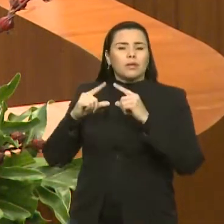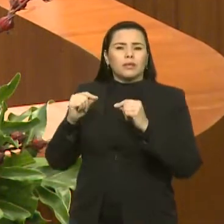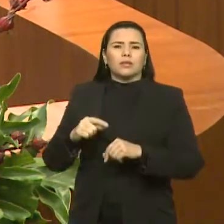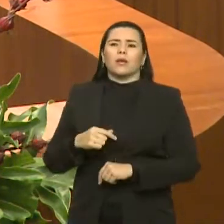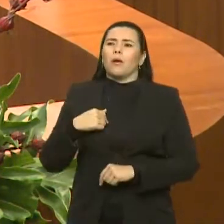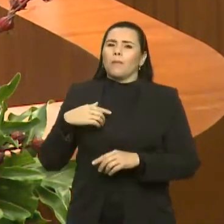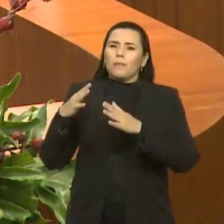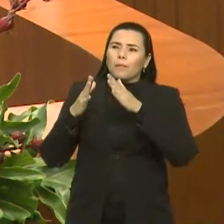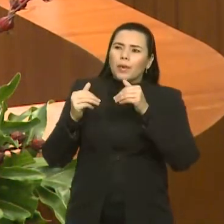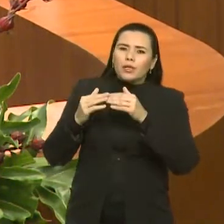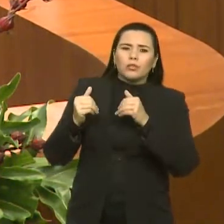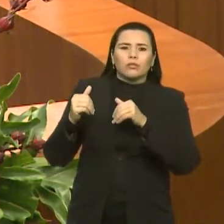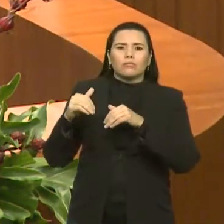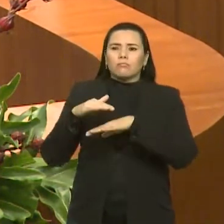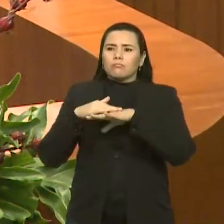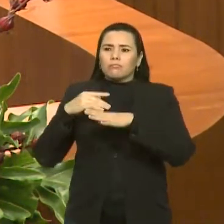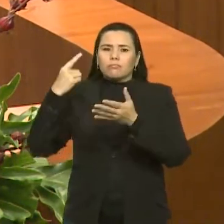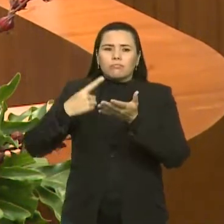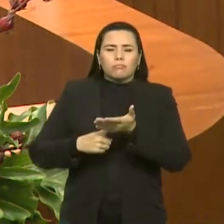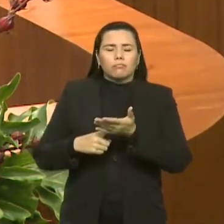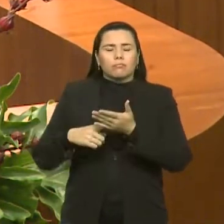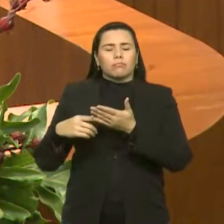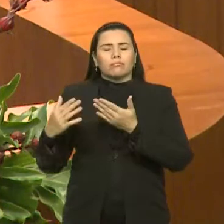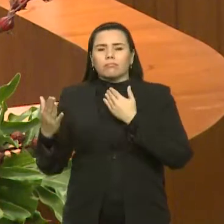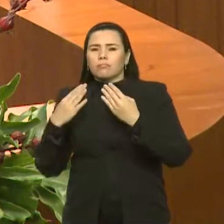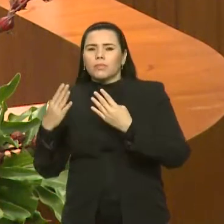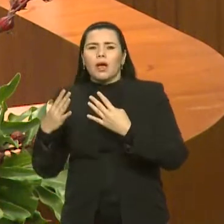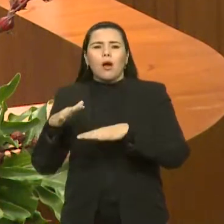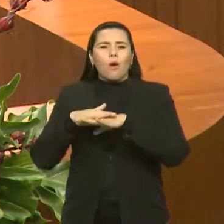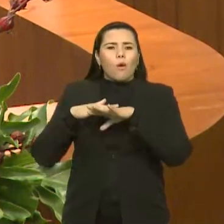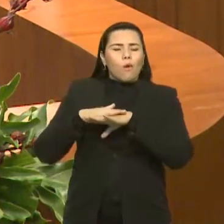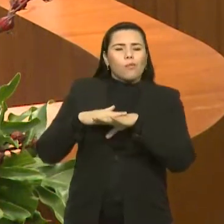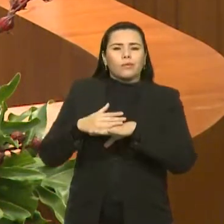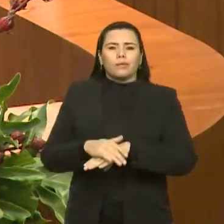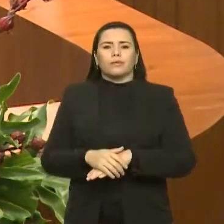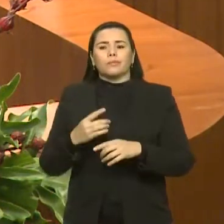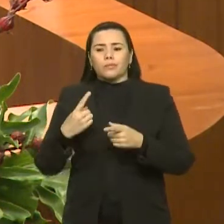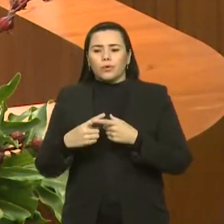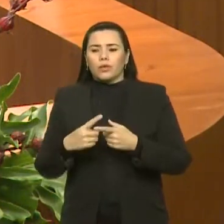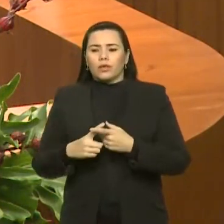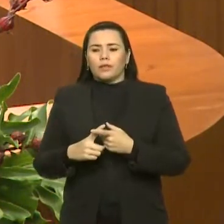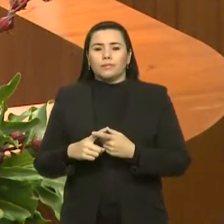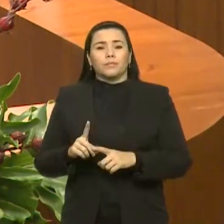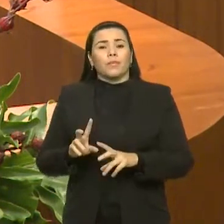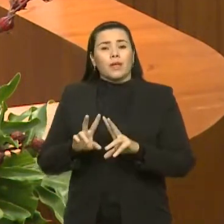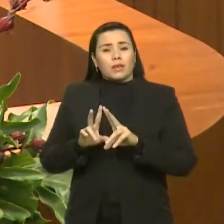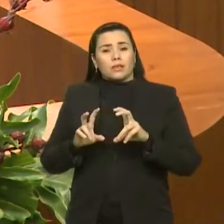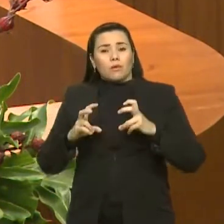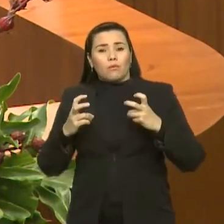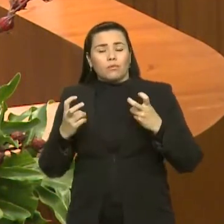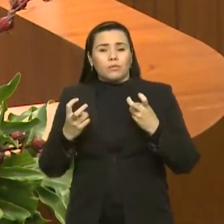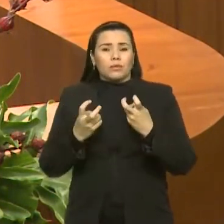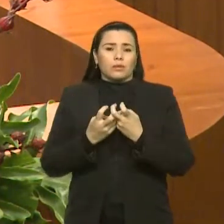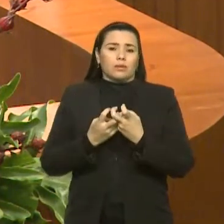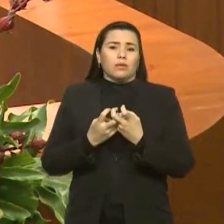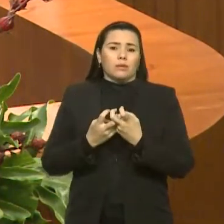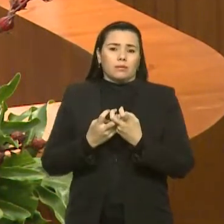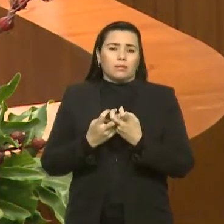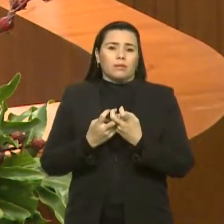da urgência para que seja o mais breve possível, para que possa essa comissão externa chegar ao Maranhão e